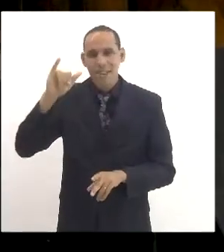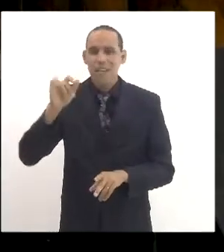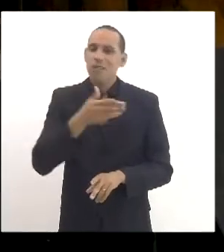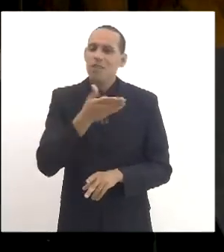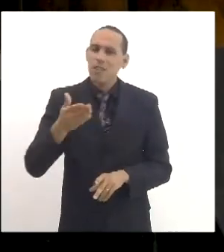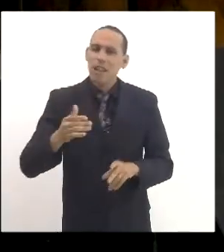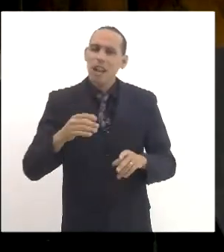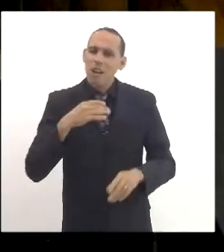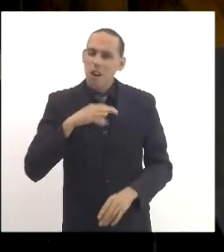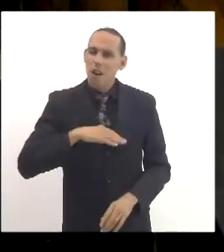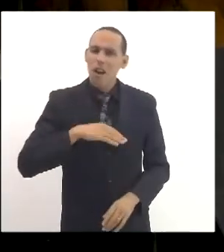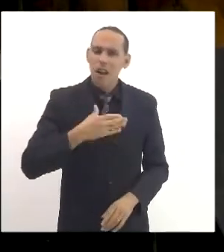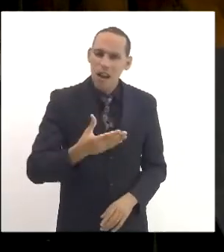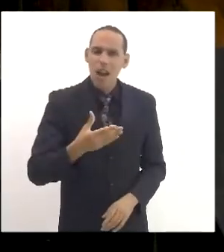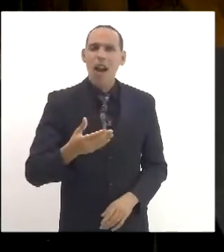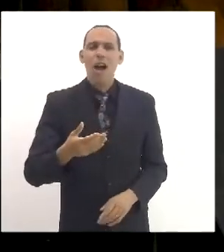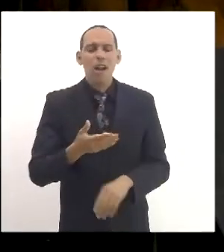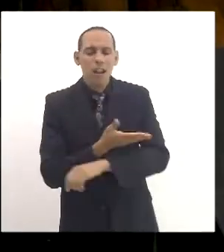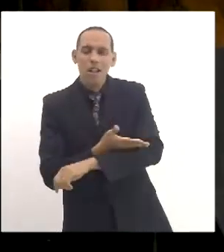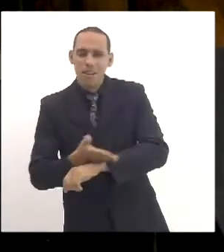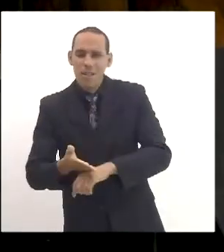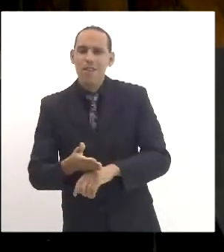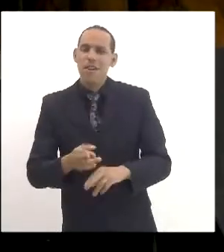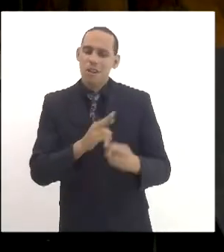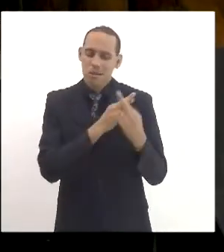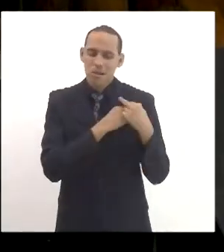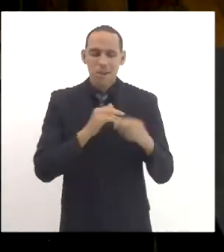gentis, sejam mais responsáveis. Muito obrigado.